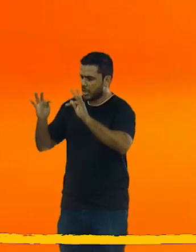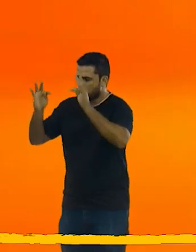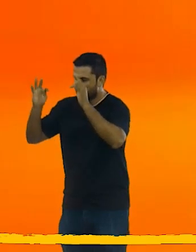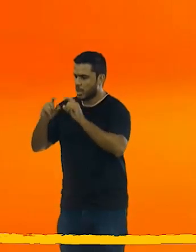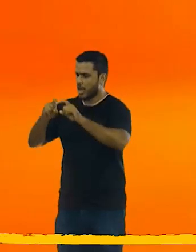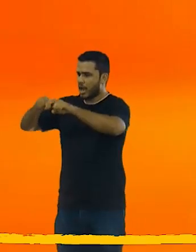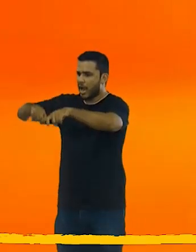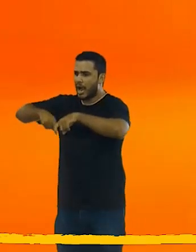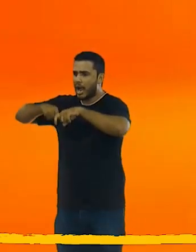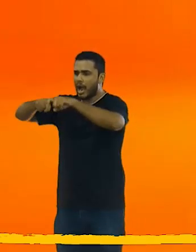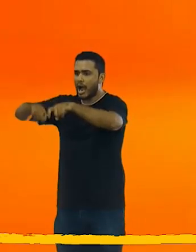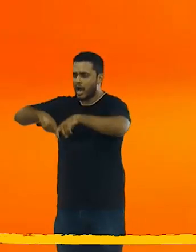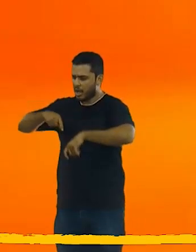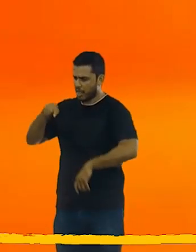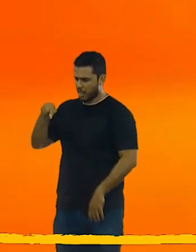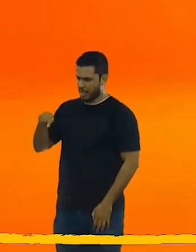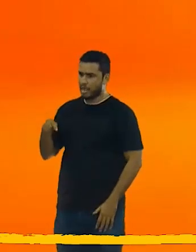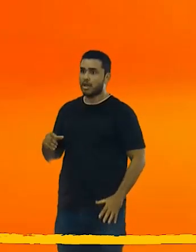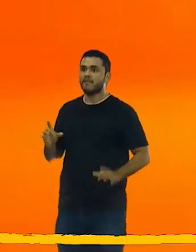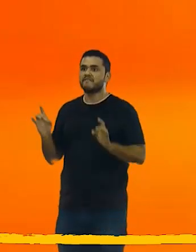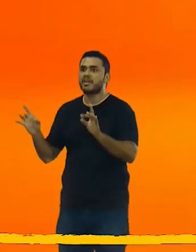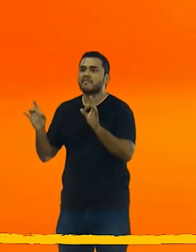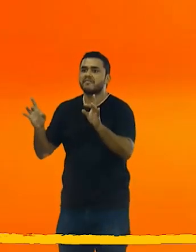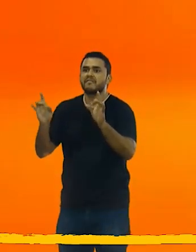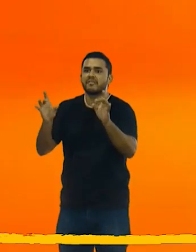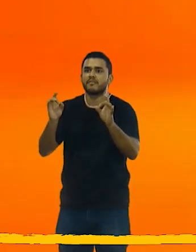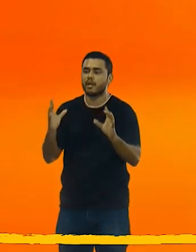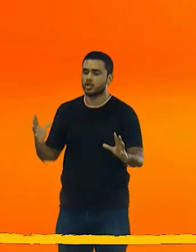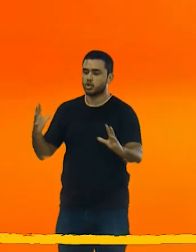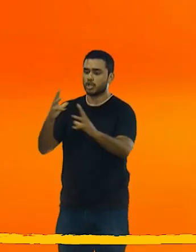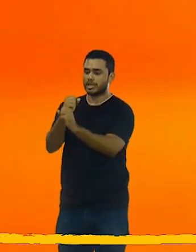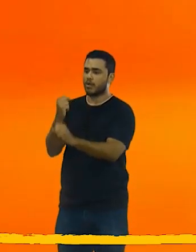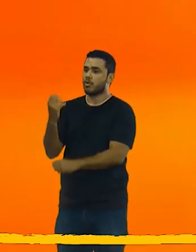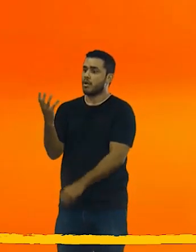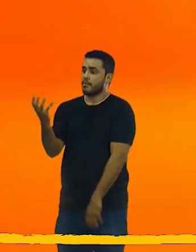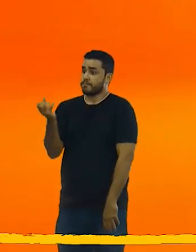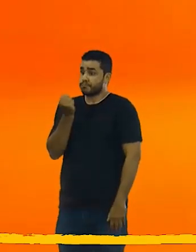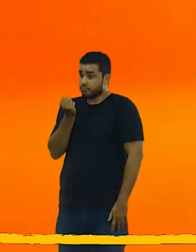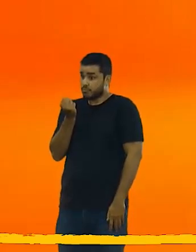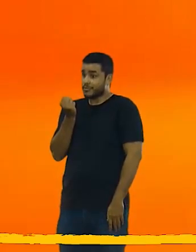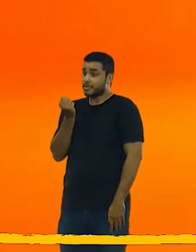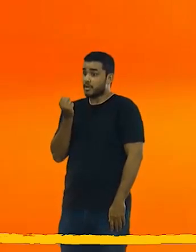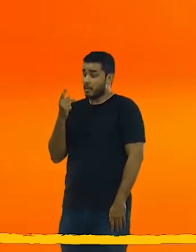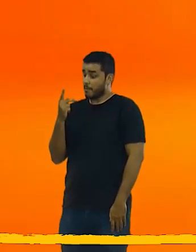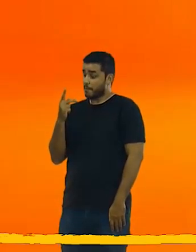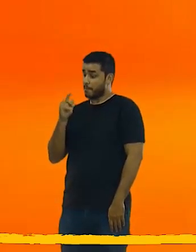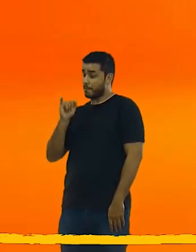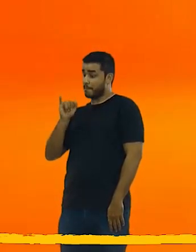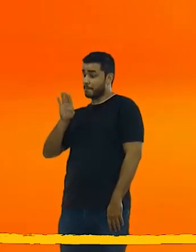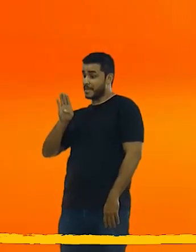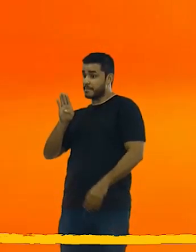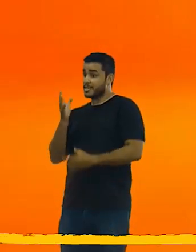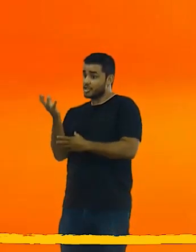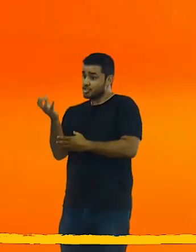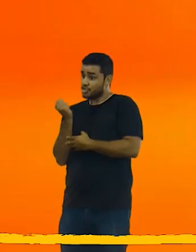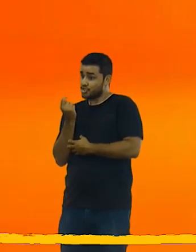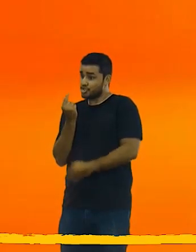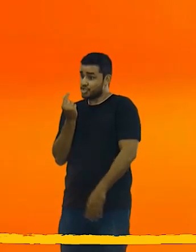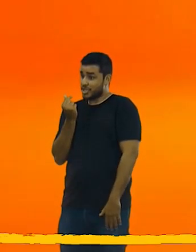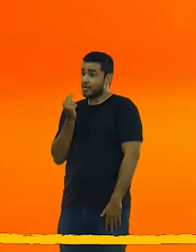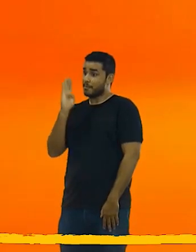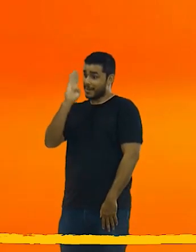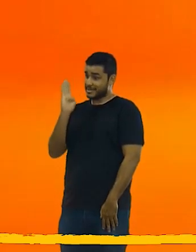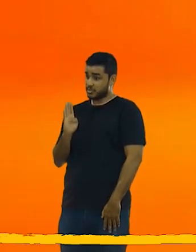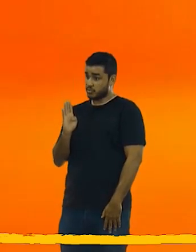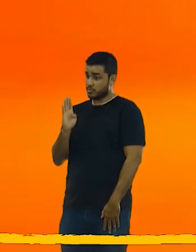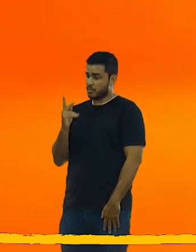Você vem me dizer que ele representa só 8,8% do PIB do Brasil. Galera, isso é setor